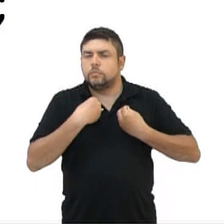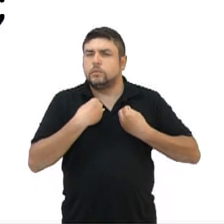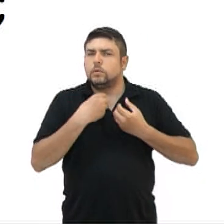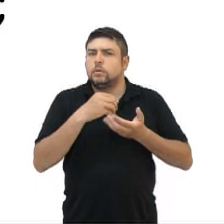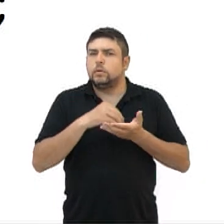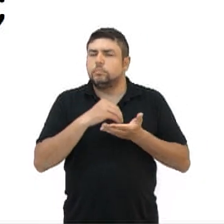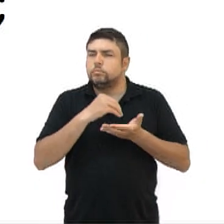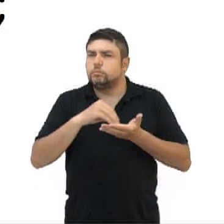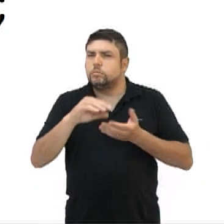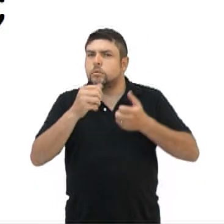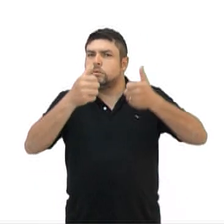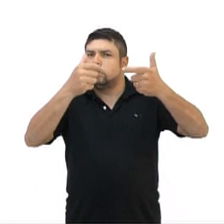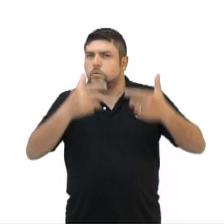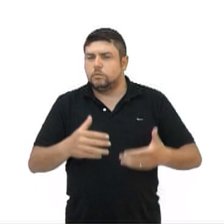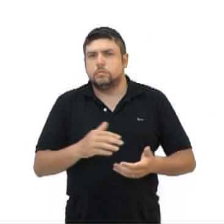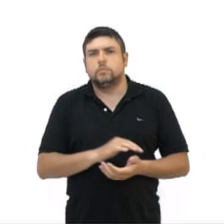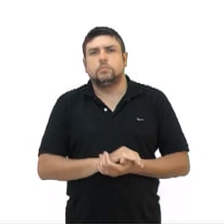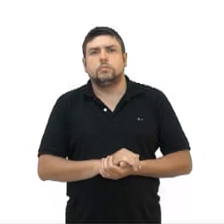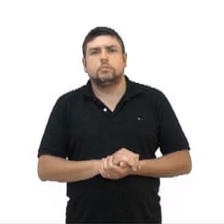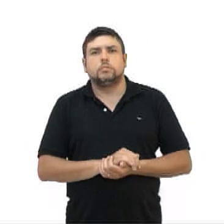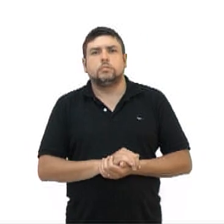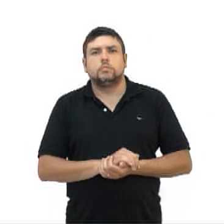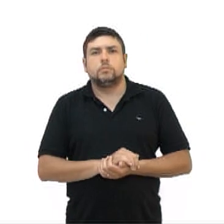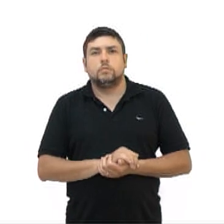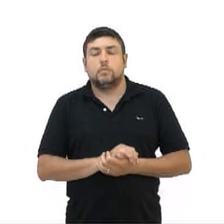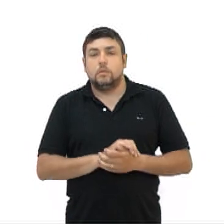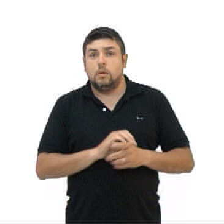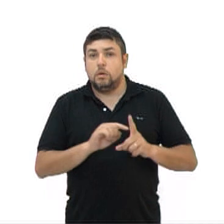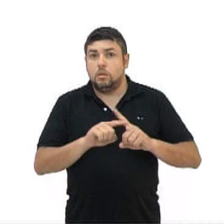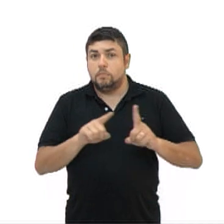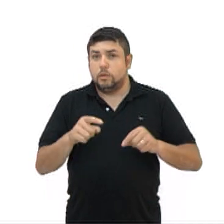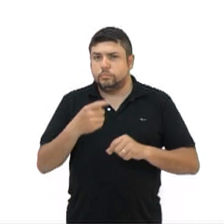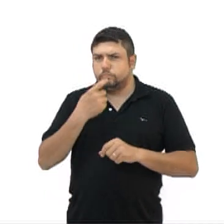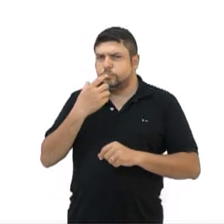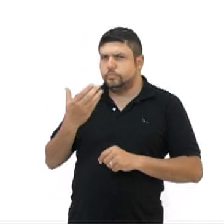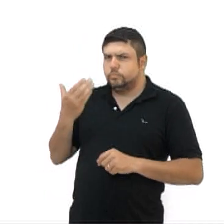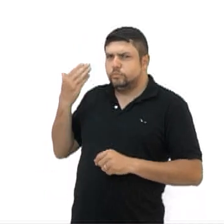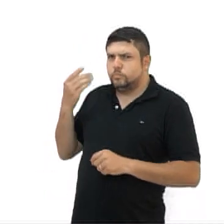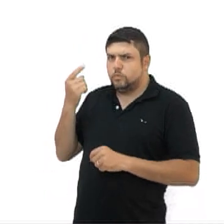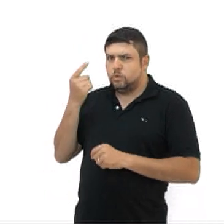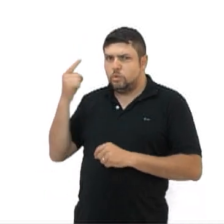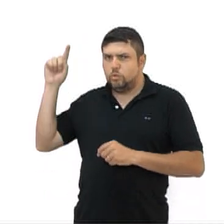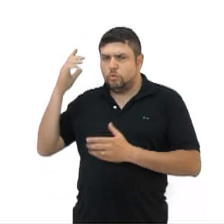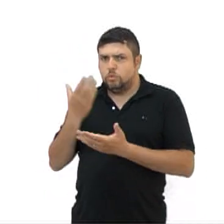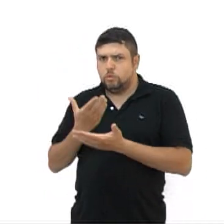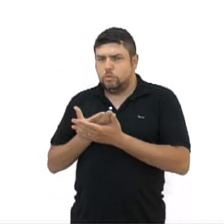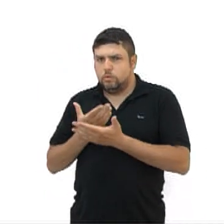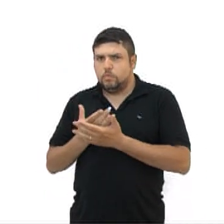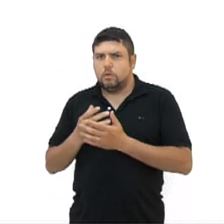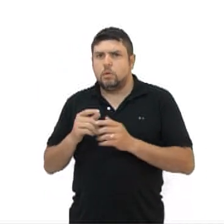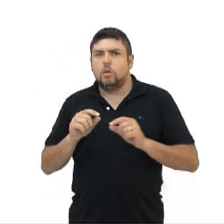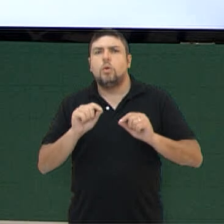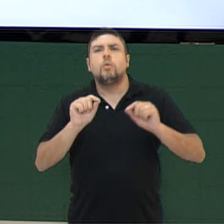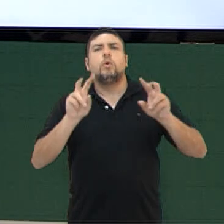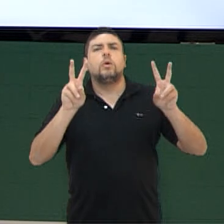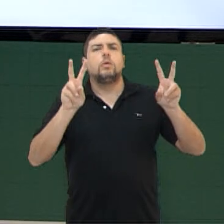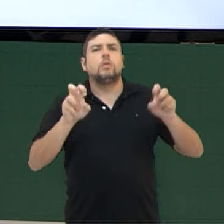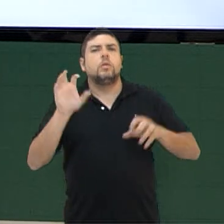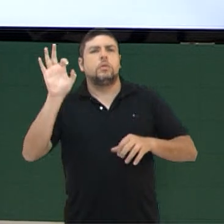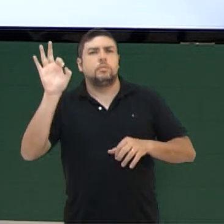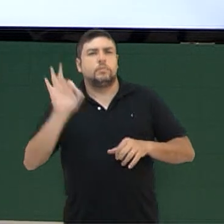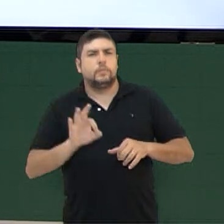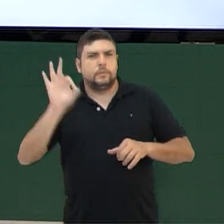vocês me enviaram. Mas antes, a última aula que vocês tiveram com o professor Anderson foi uma aula sobre porcentagem,